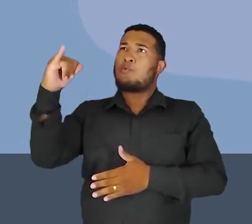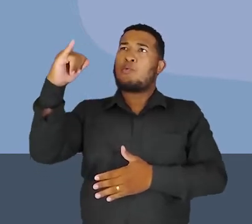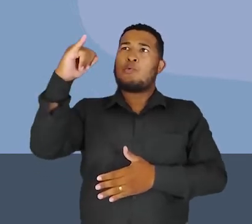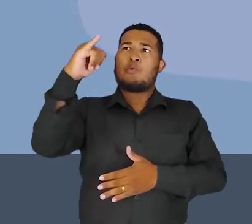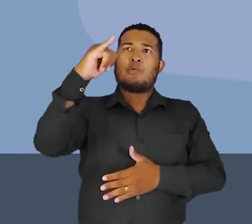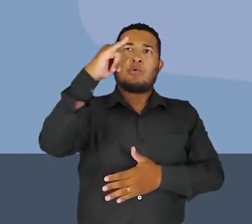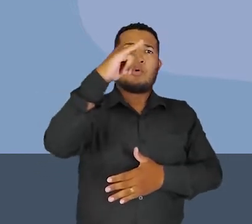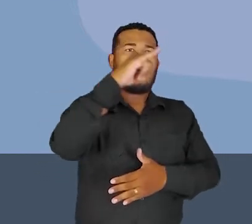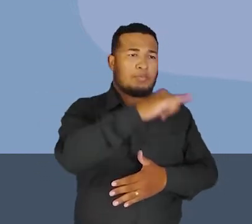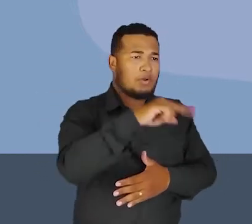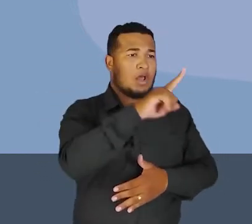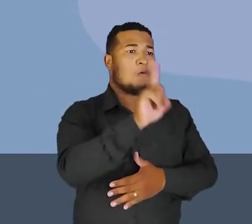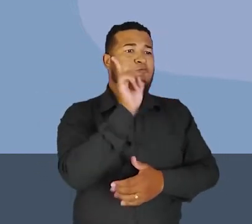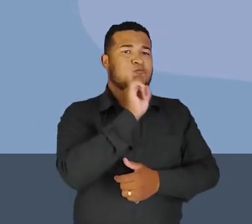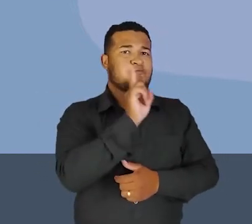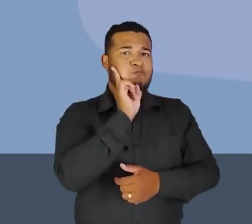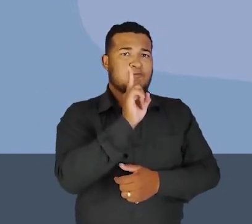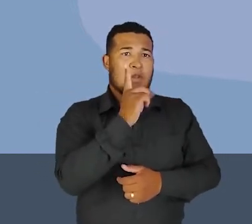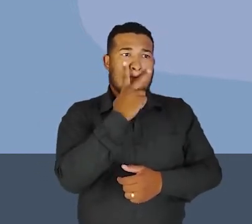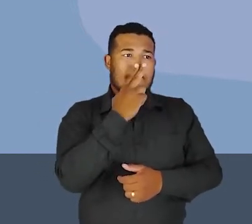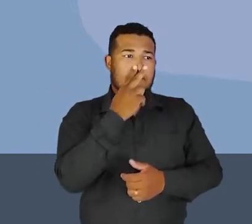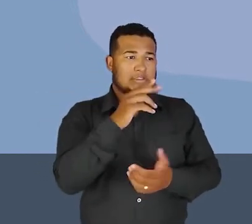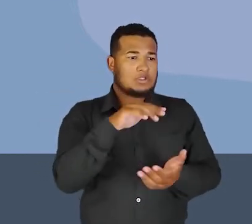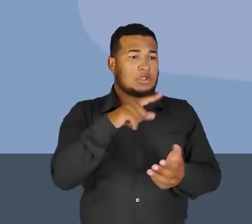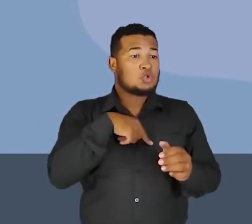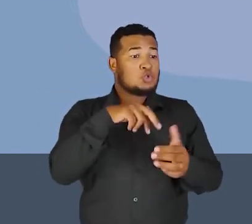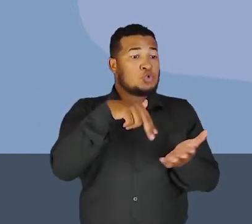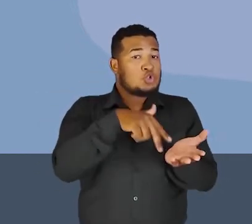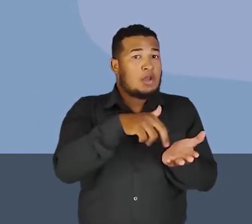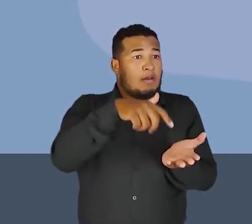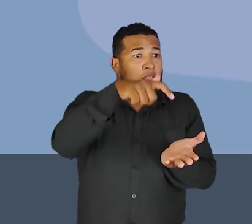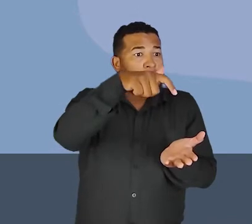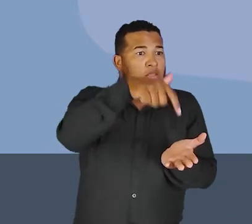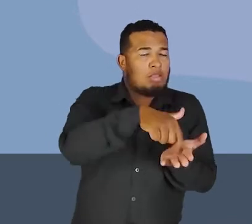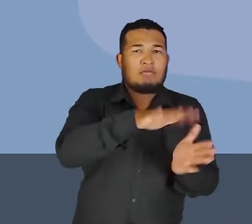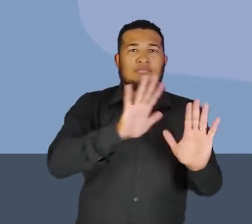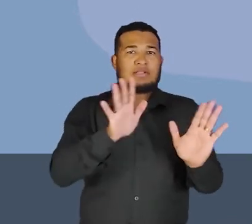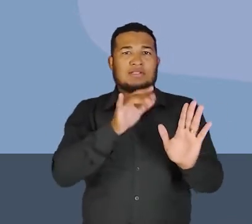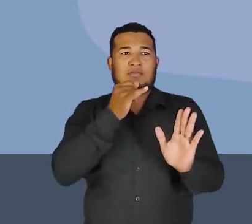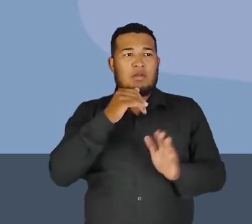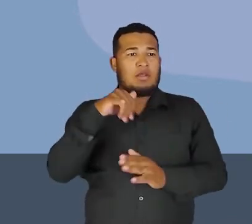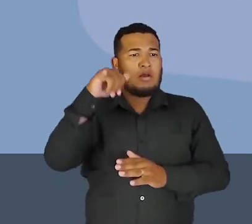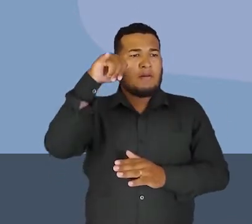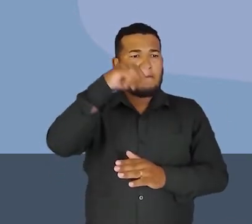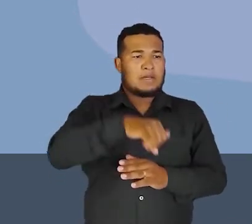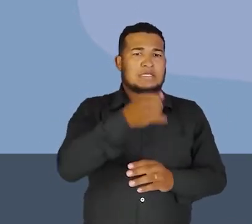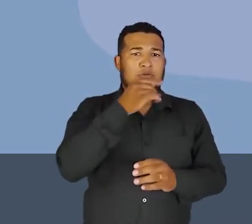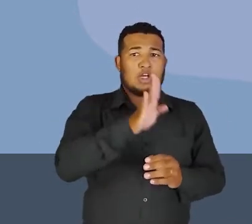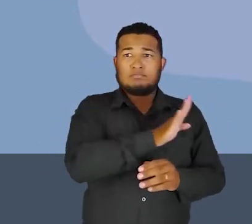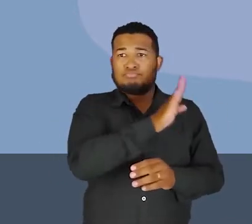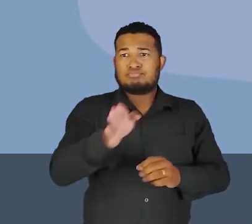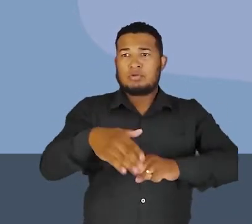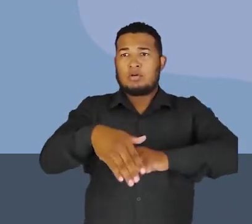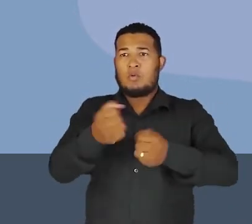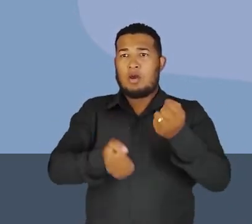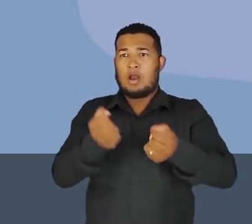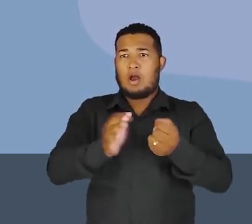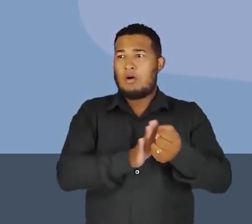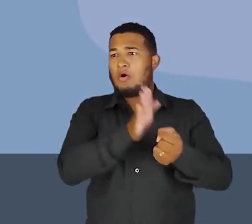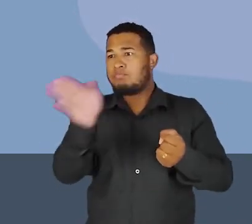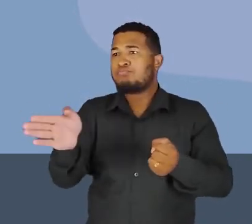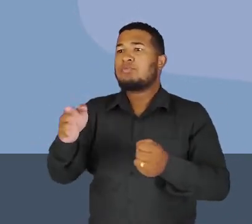Unidos e não toca o solo do país. Quer dizer, ele entra do avião, entra dentro de um carro ele entra dentro dessa